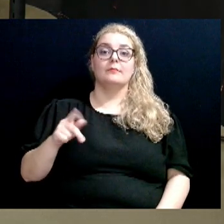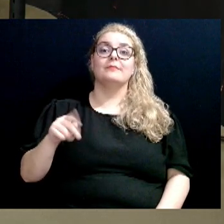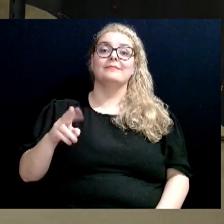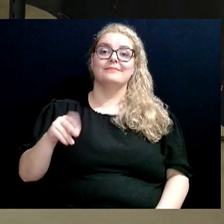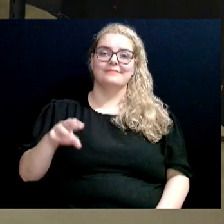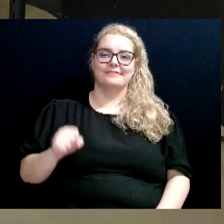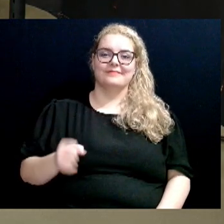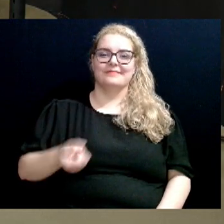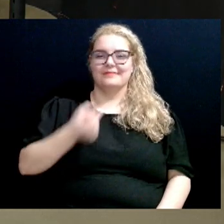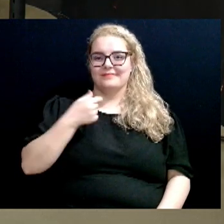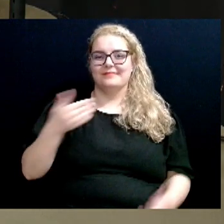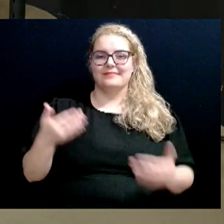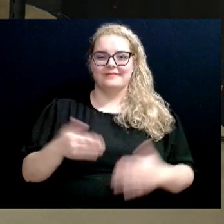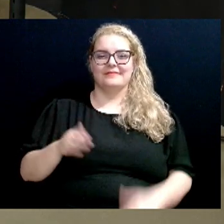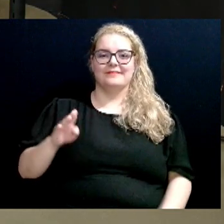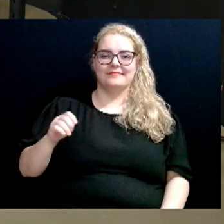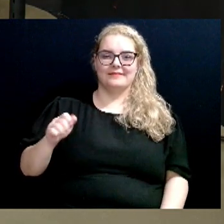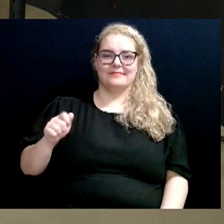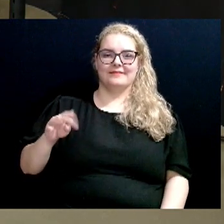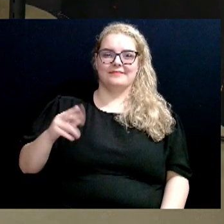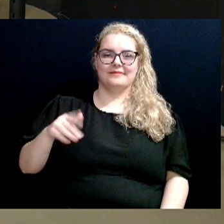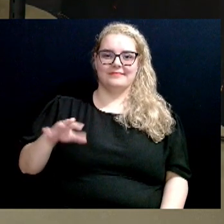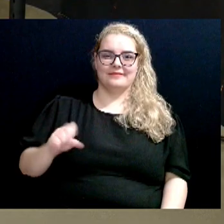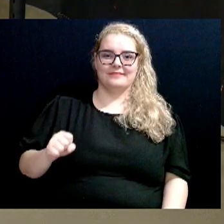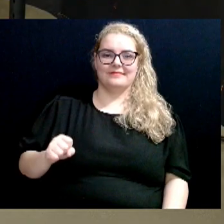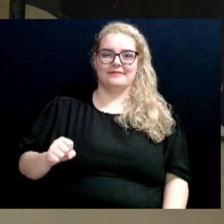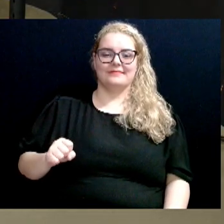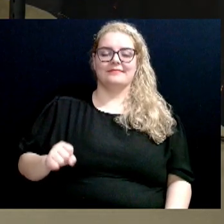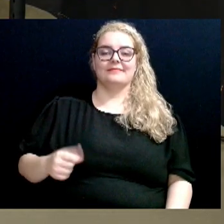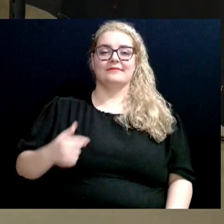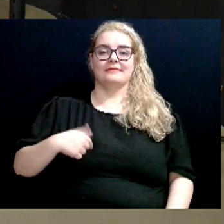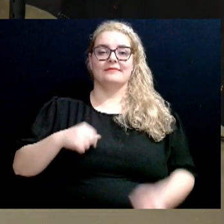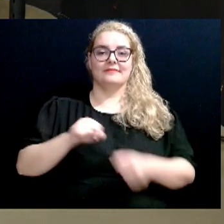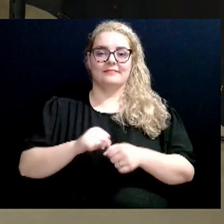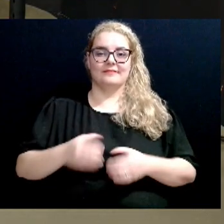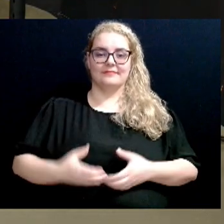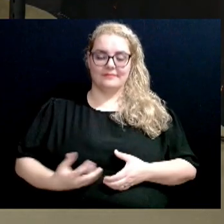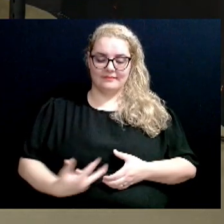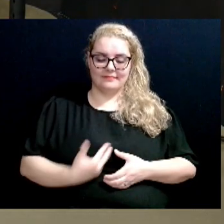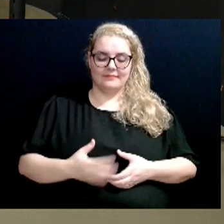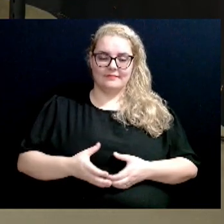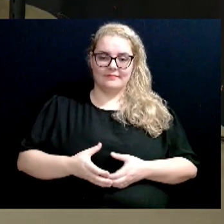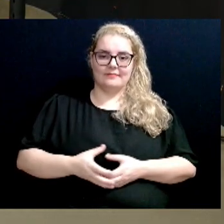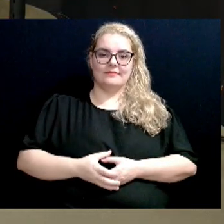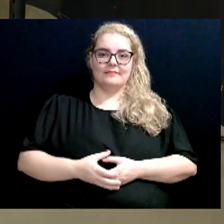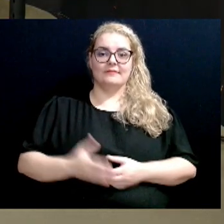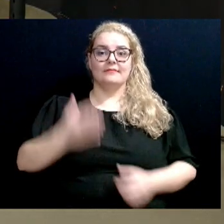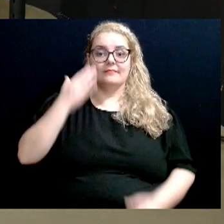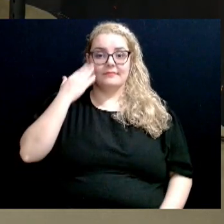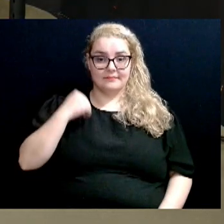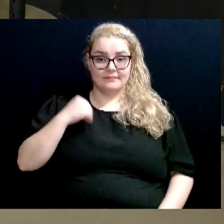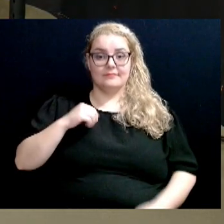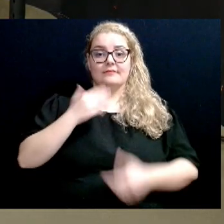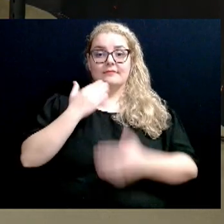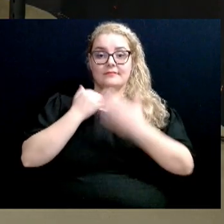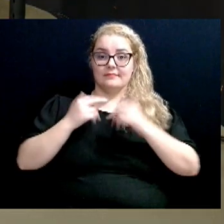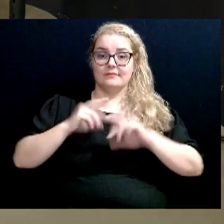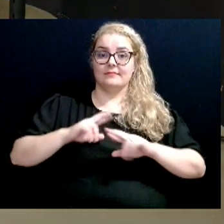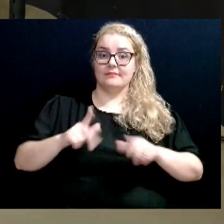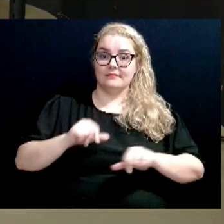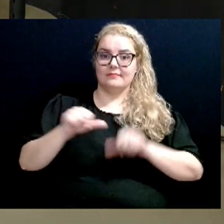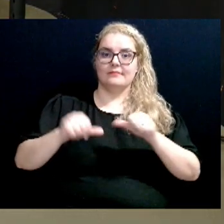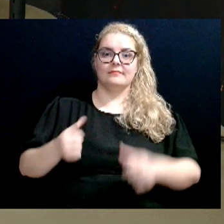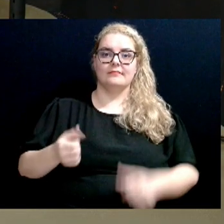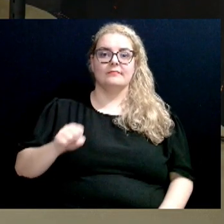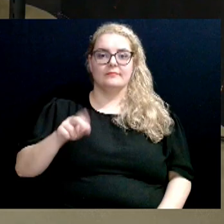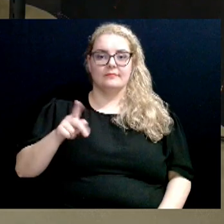A Beatriz Oliveira, do Parque São Quirino. Eu fiz cirurgia bariátrica e sei que a alimentação muda bastante depois. A suplementação nesses casos costuma